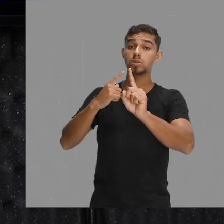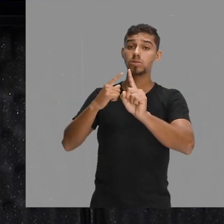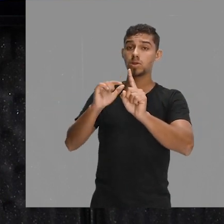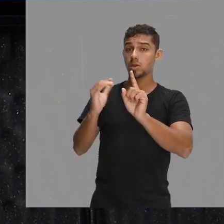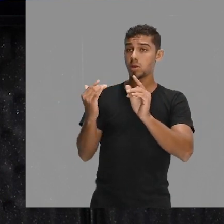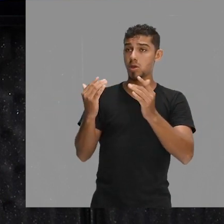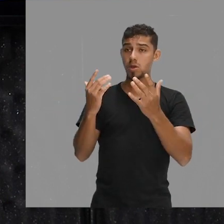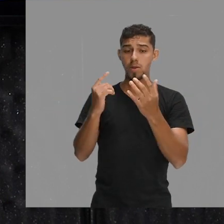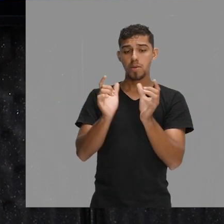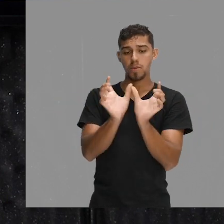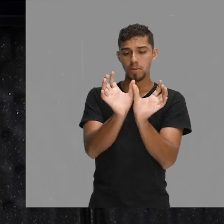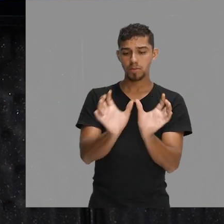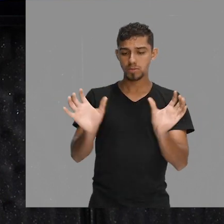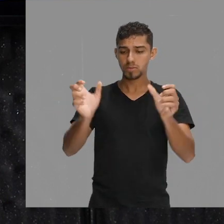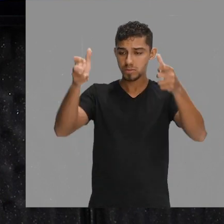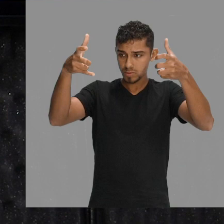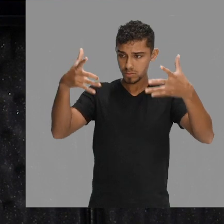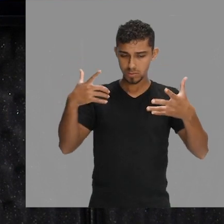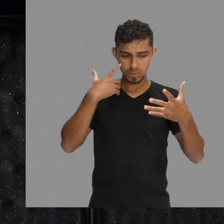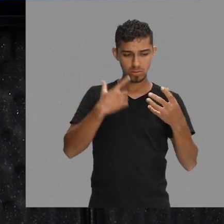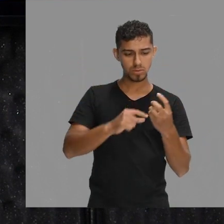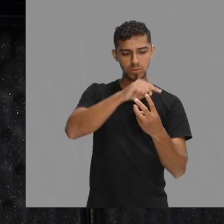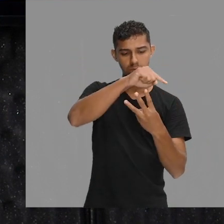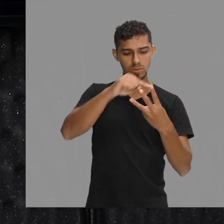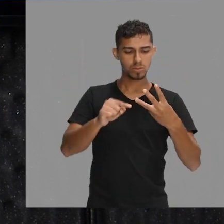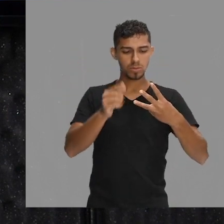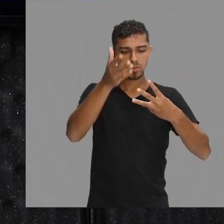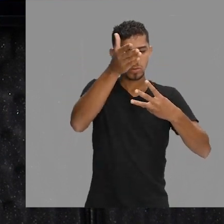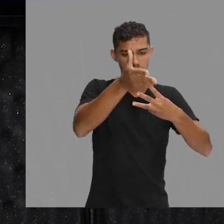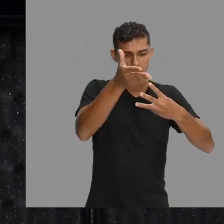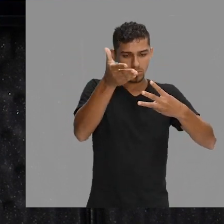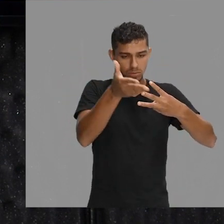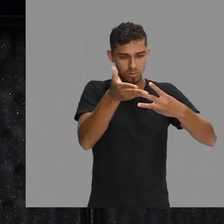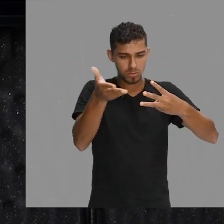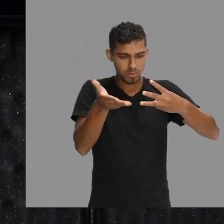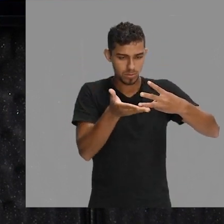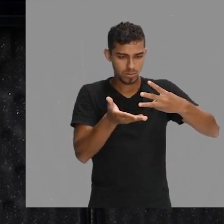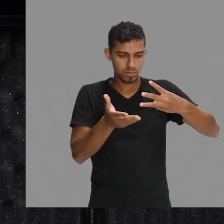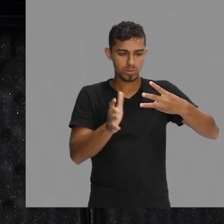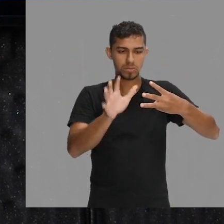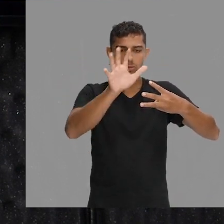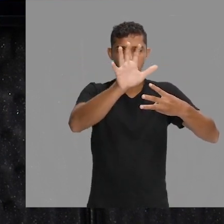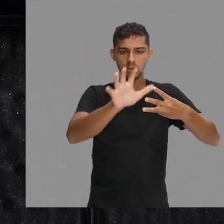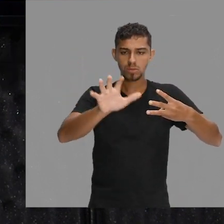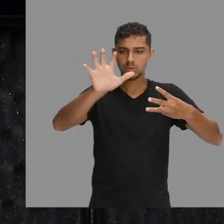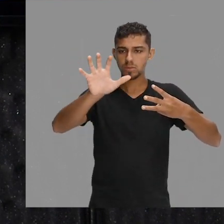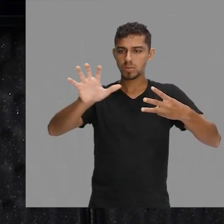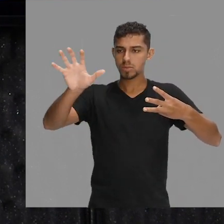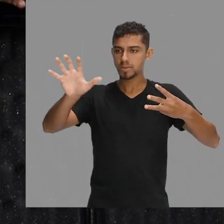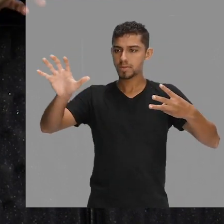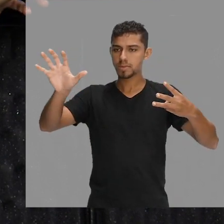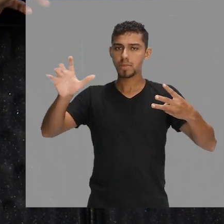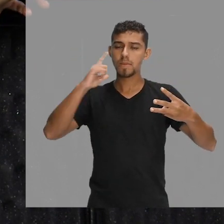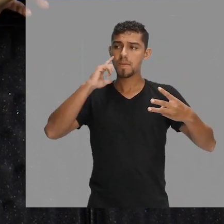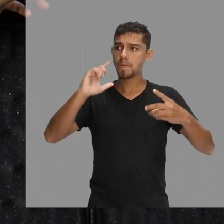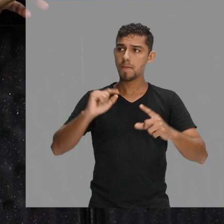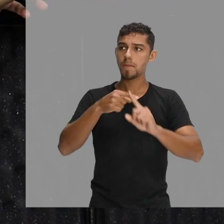de cálcio, que eu expliquei que se divide em 3 partículas, ou seja, 3 vezes o efeito,